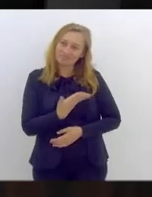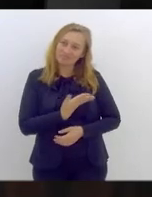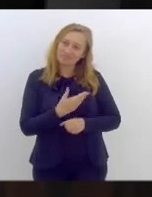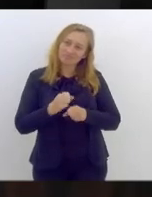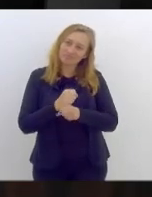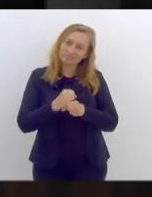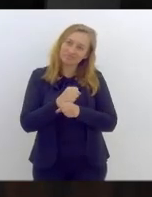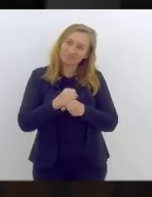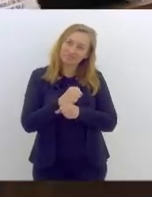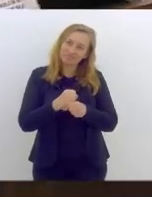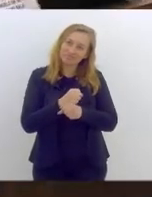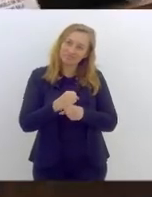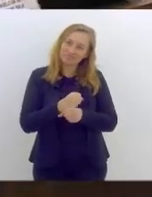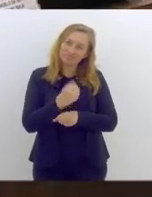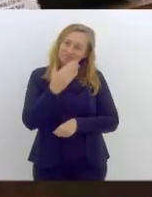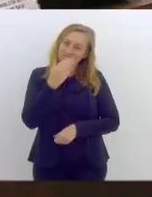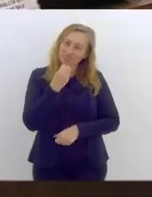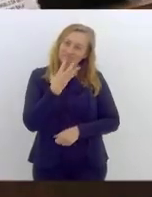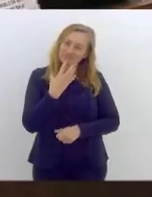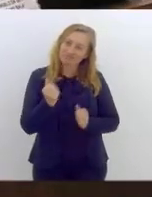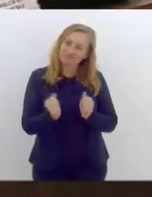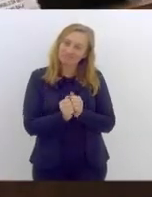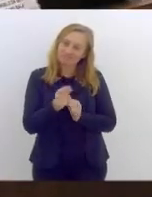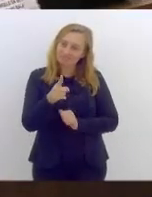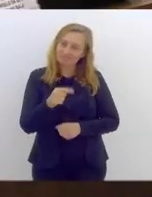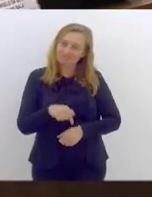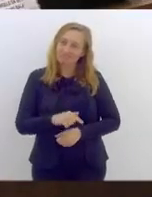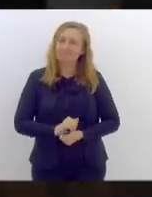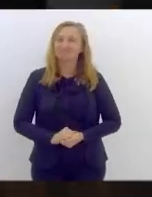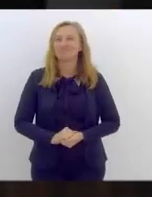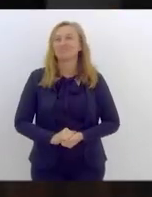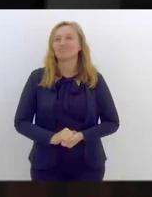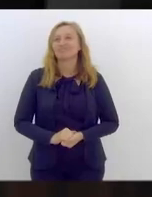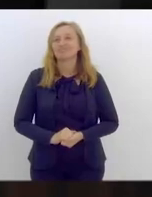tantos anos. Muito bom ter você aqui.